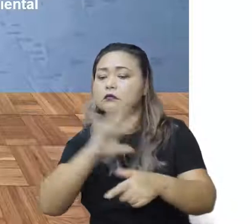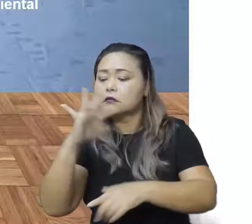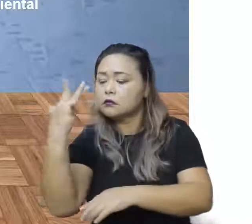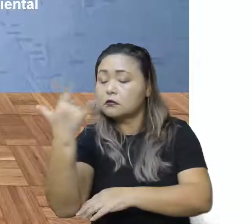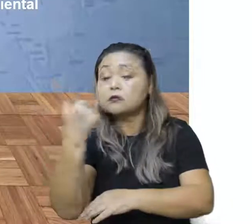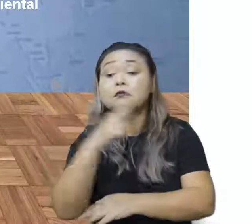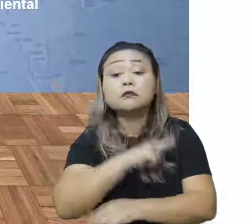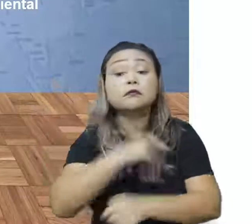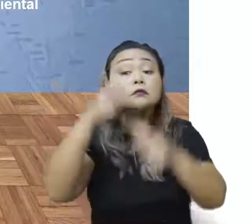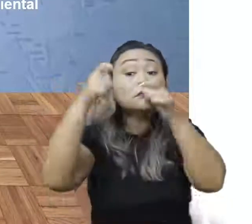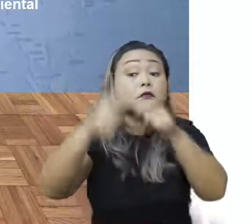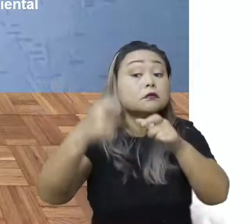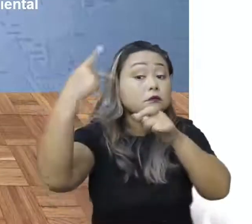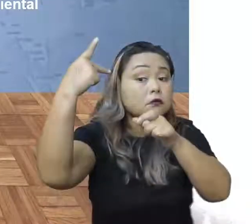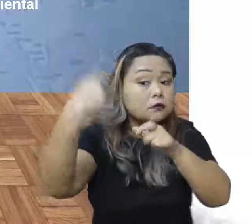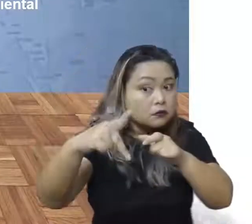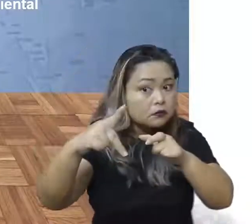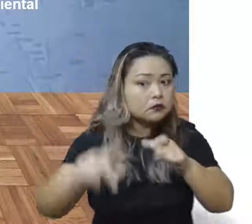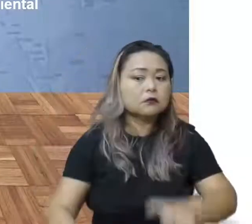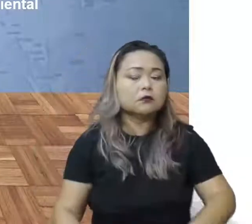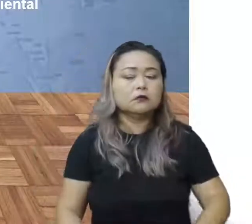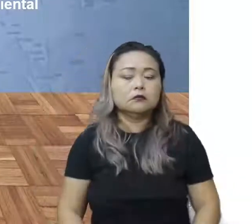seu lugar.